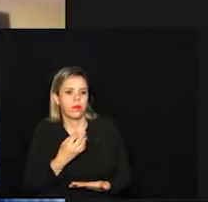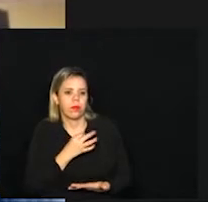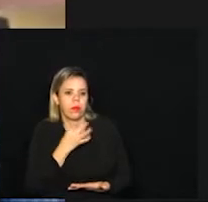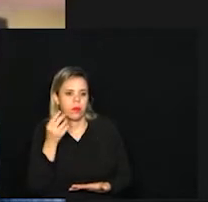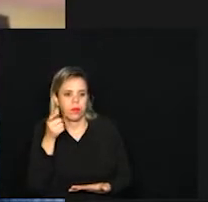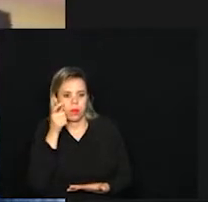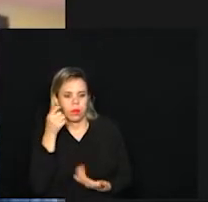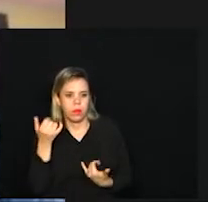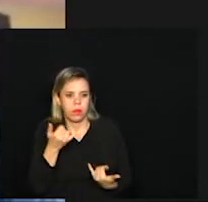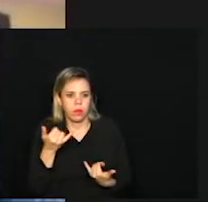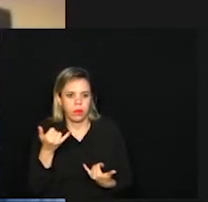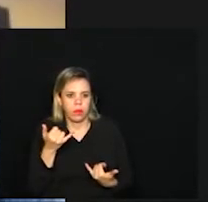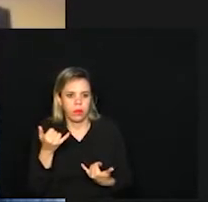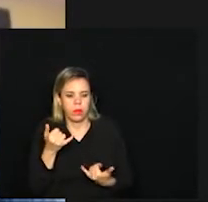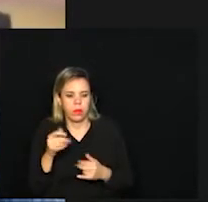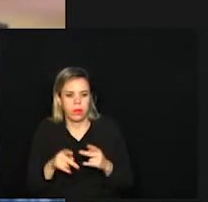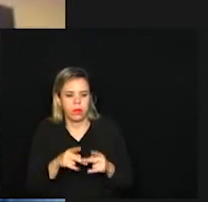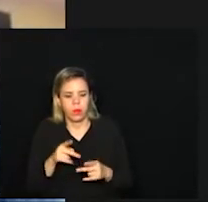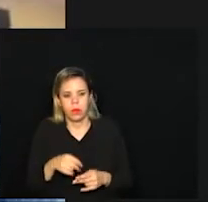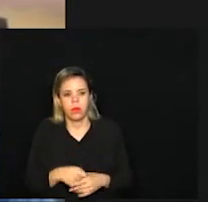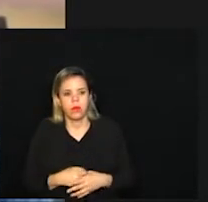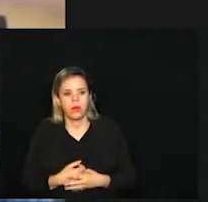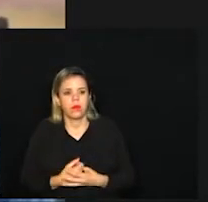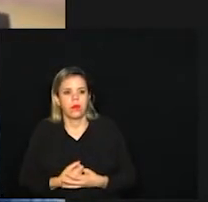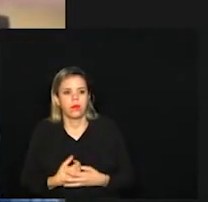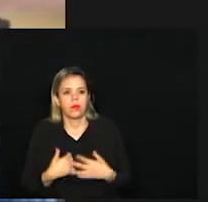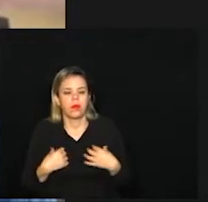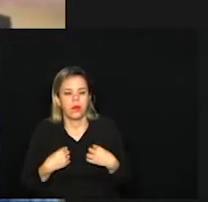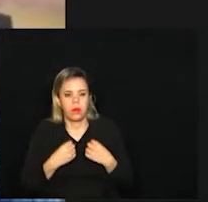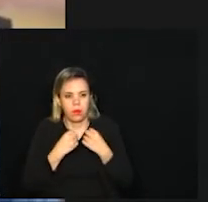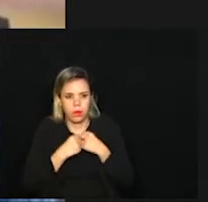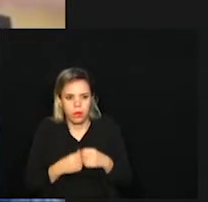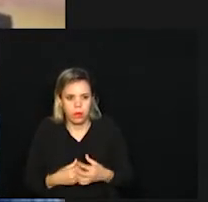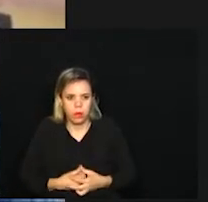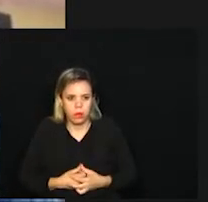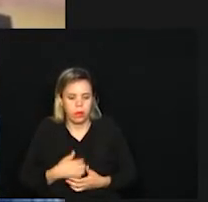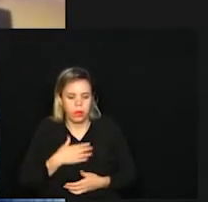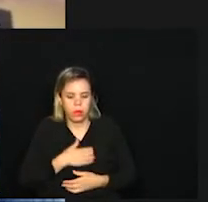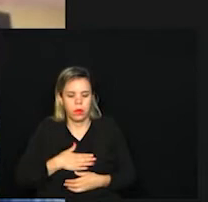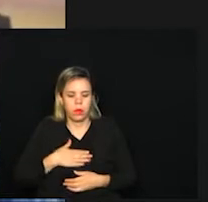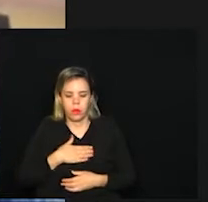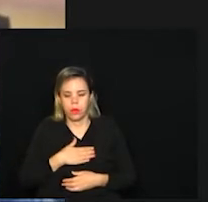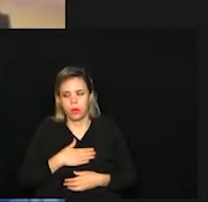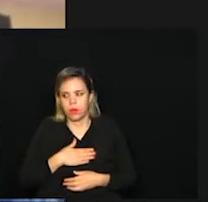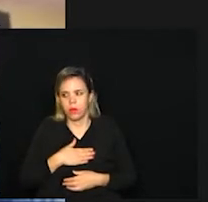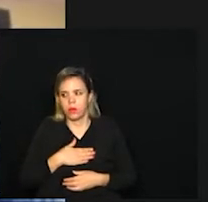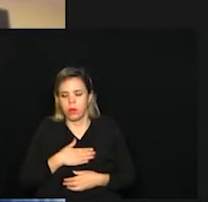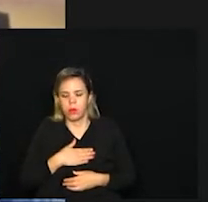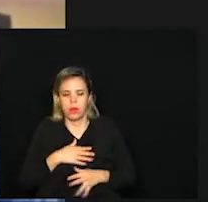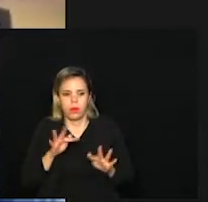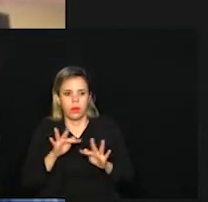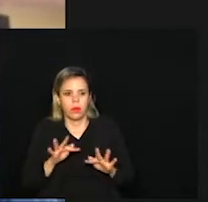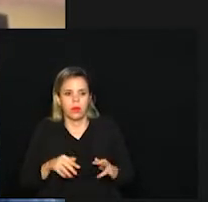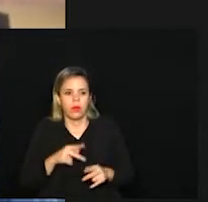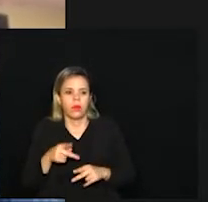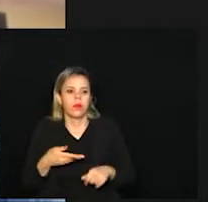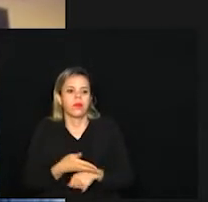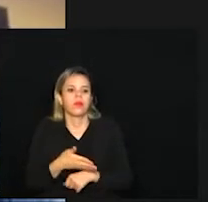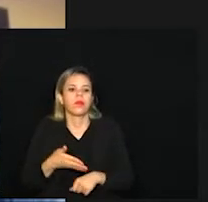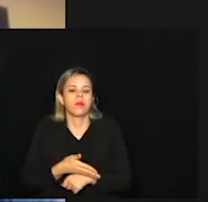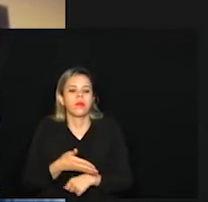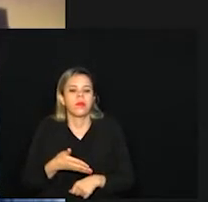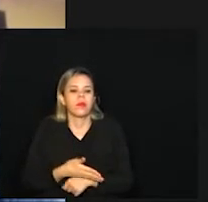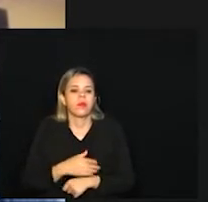bom ouvir isso da da população e estou muito satisfeito muito feliz e a população tem participado